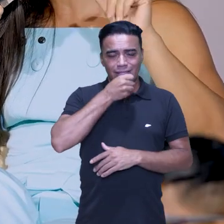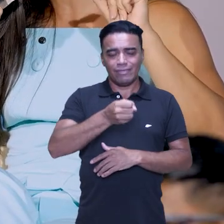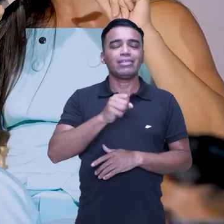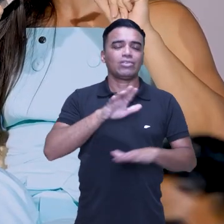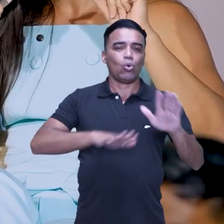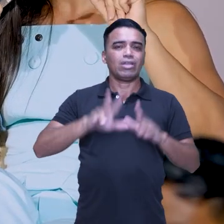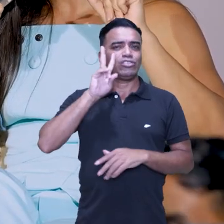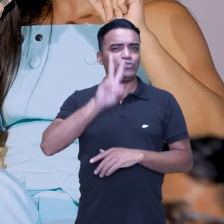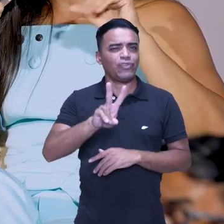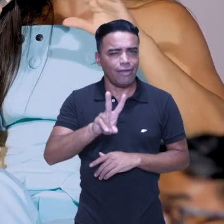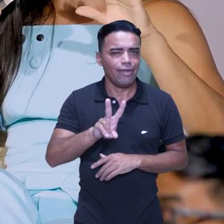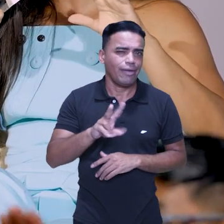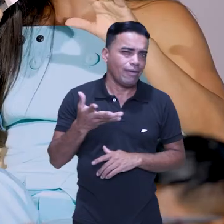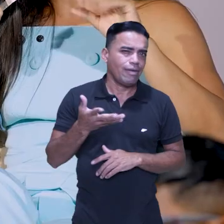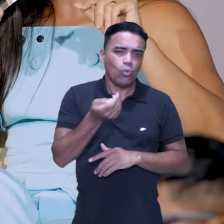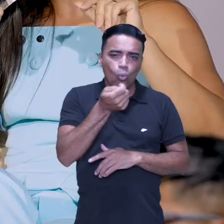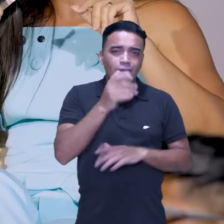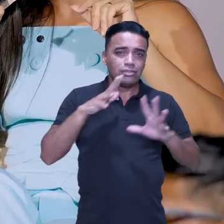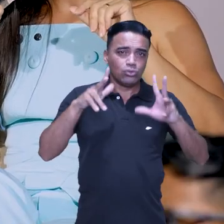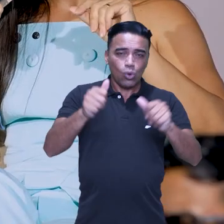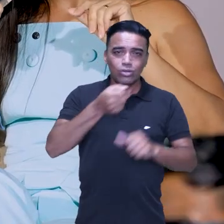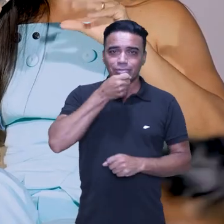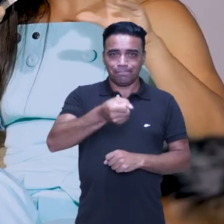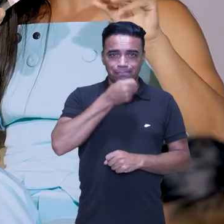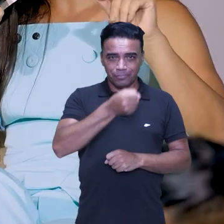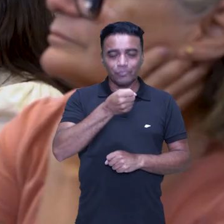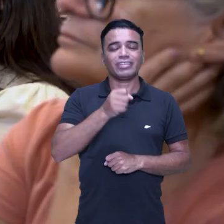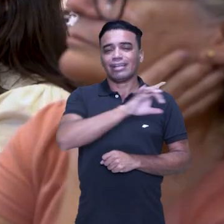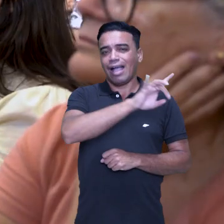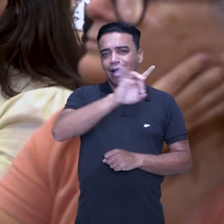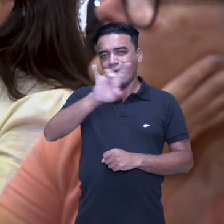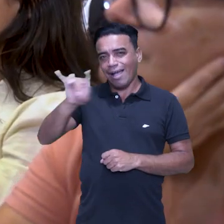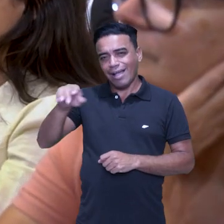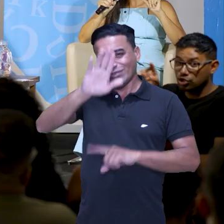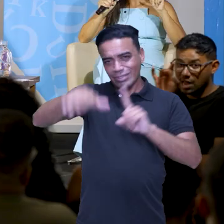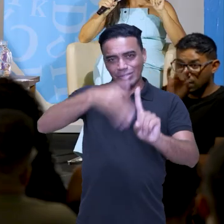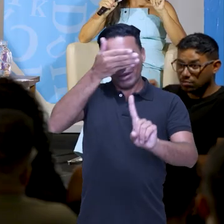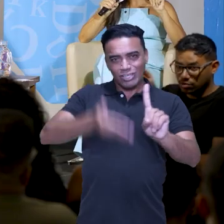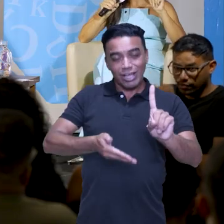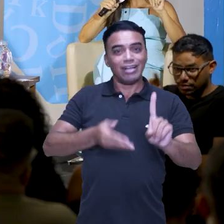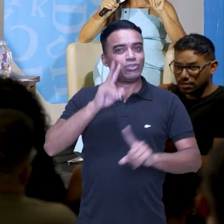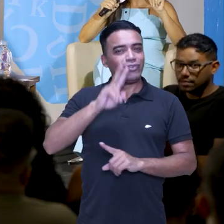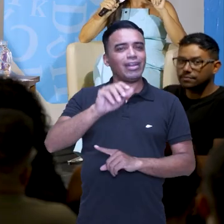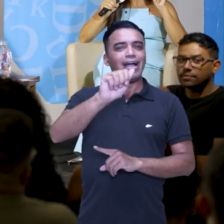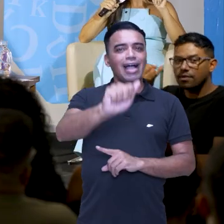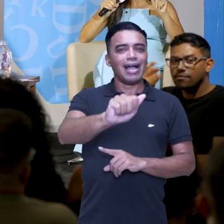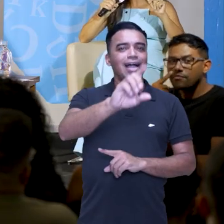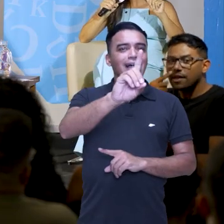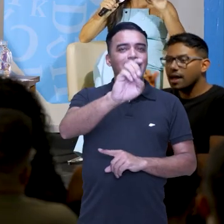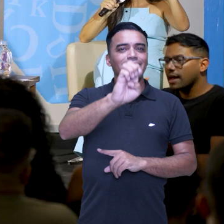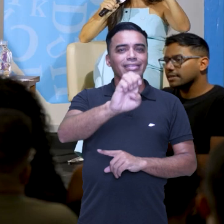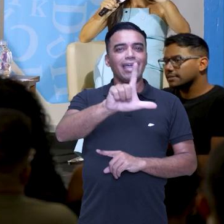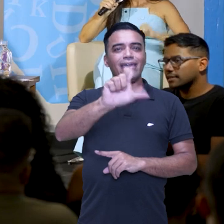cuidado de assistir quase todas elas, de cada um de vocês homenageados. E eu estou vendo o Adelson ali. O Adelson,